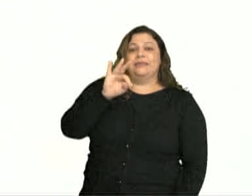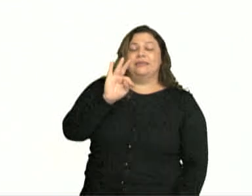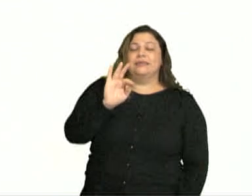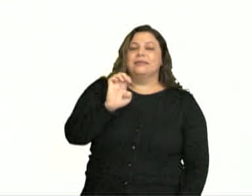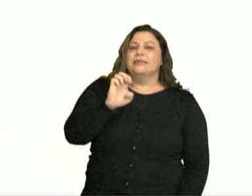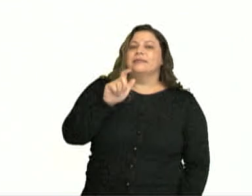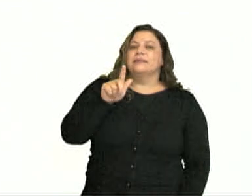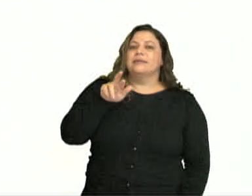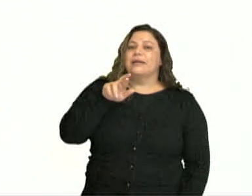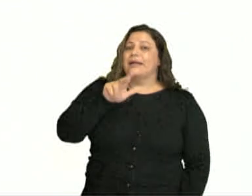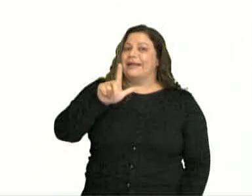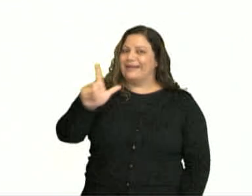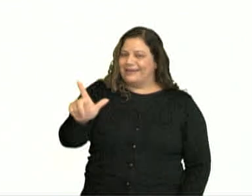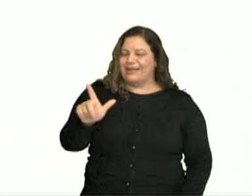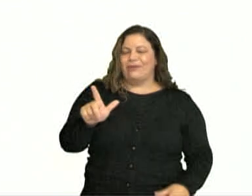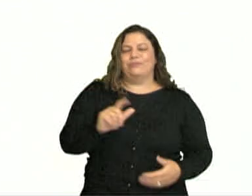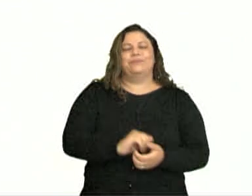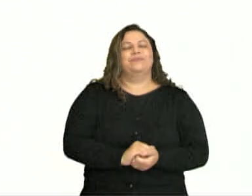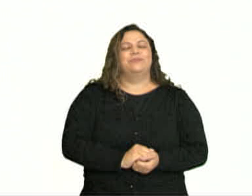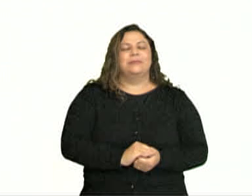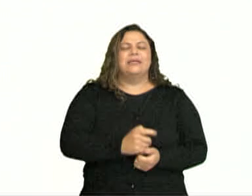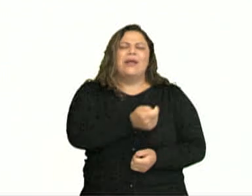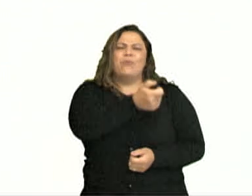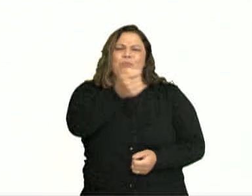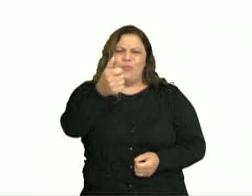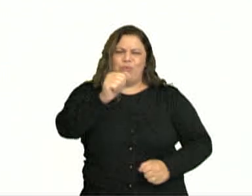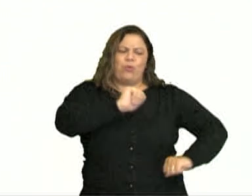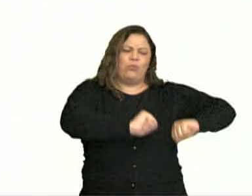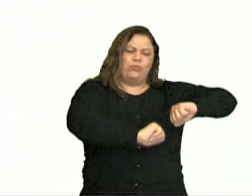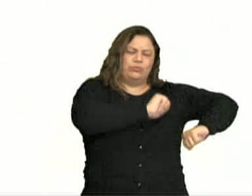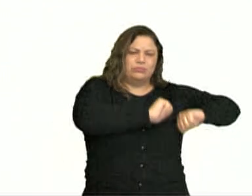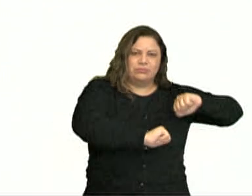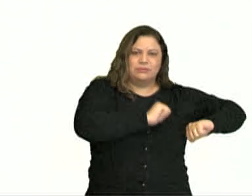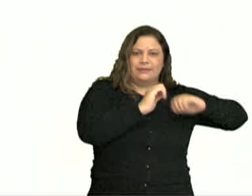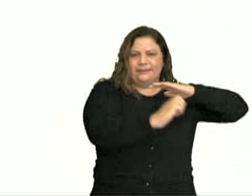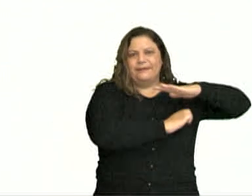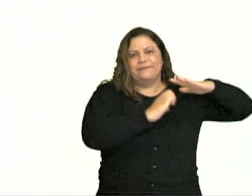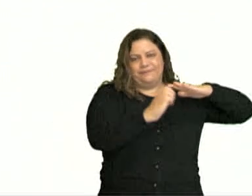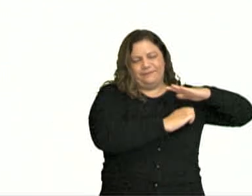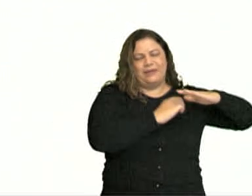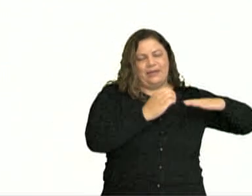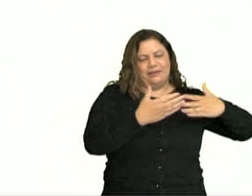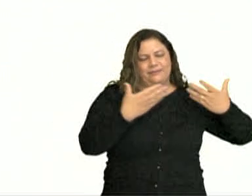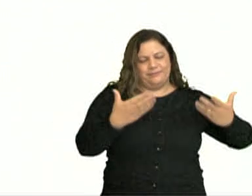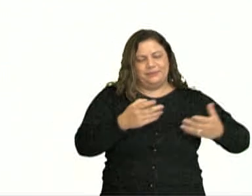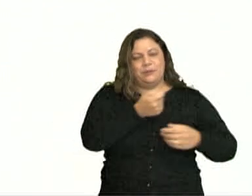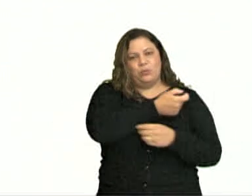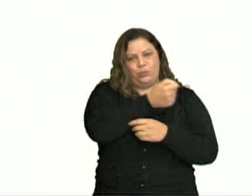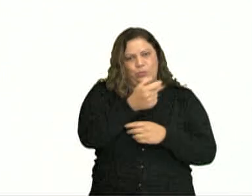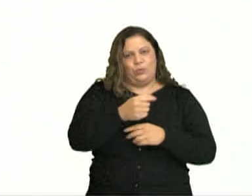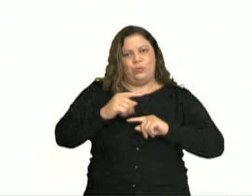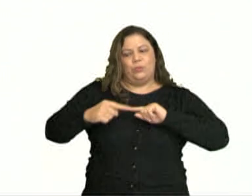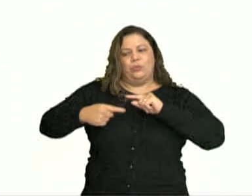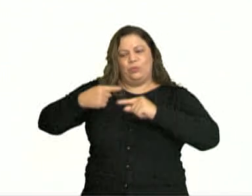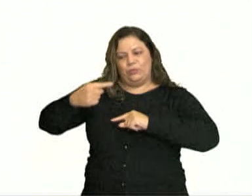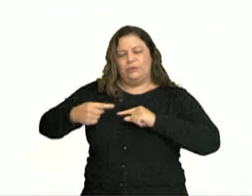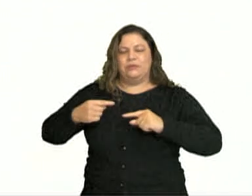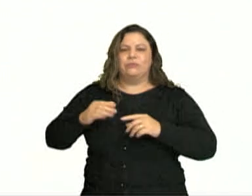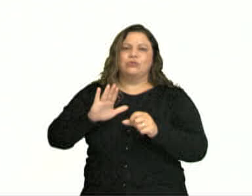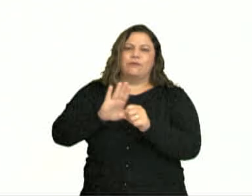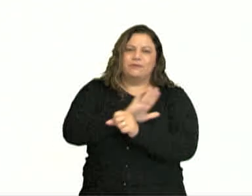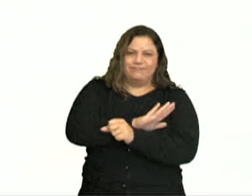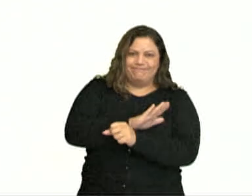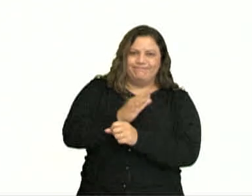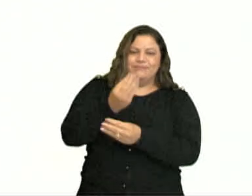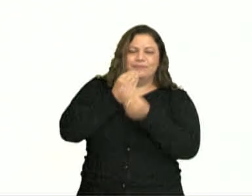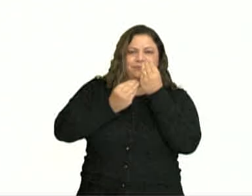significa que eles foram menos processados e aí eles vão levar mais tempo para ser digeridos, vão te dar uma sensação de saciedade maior,